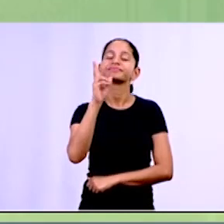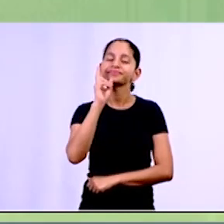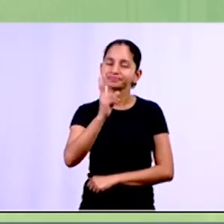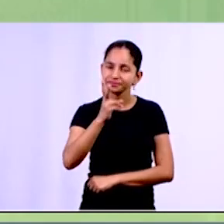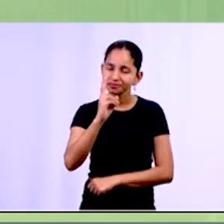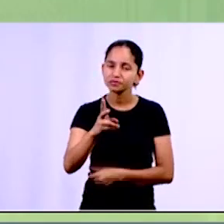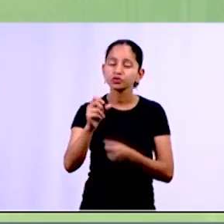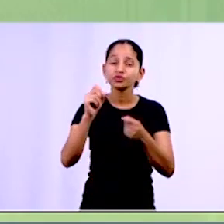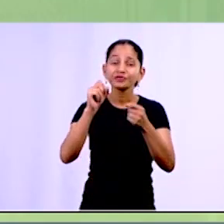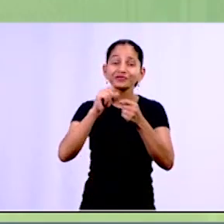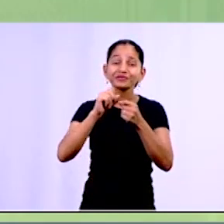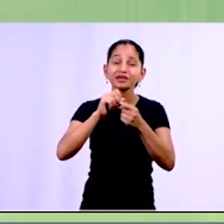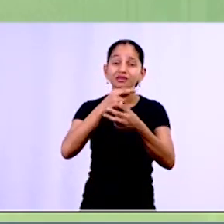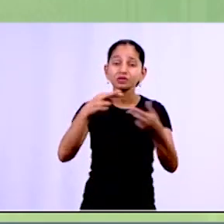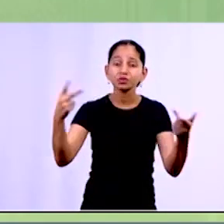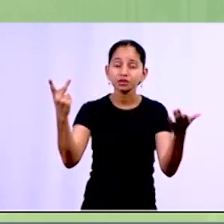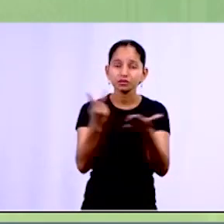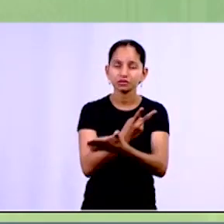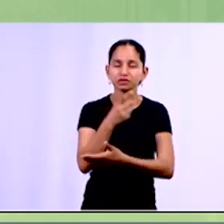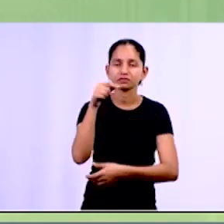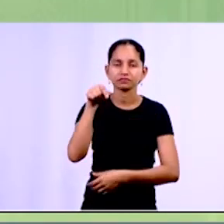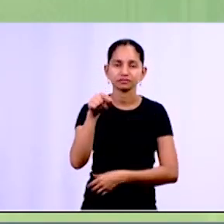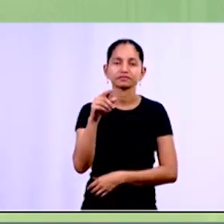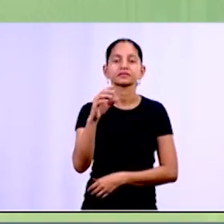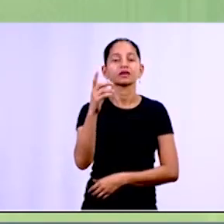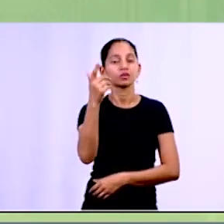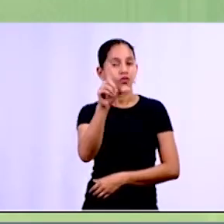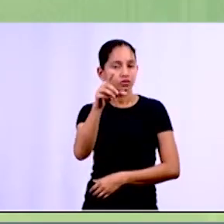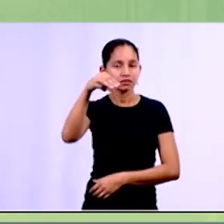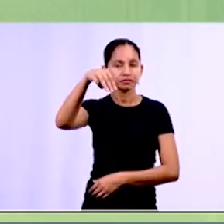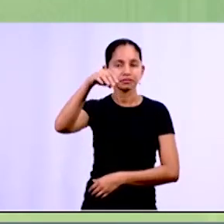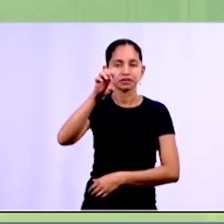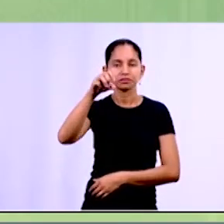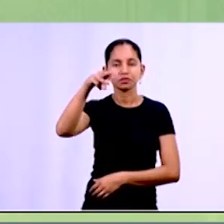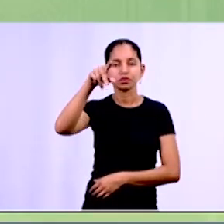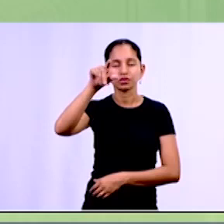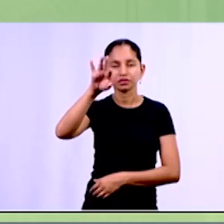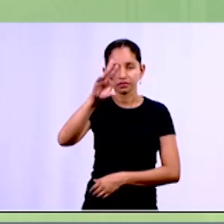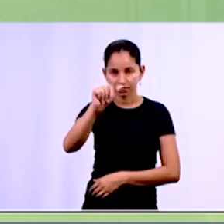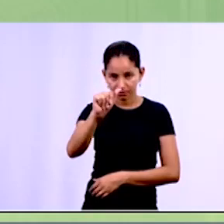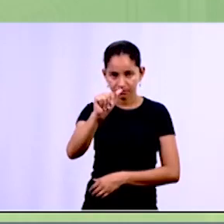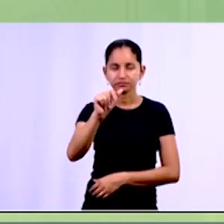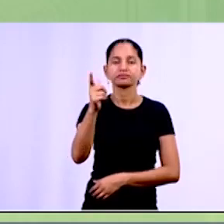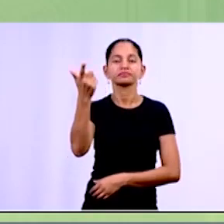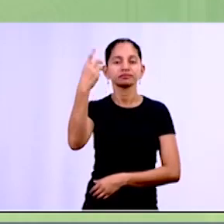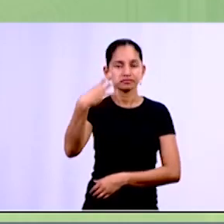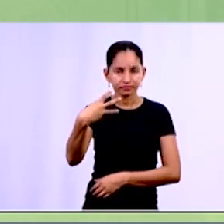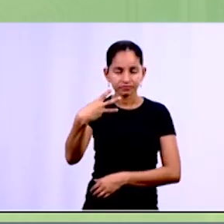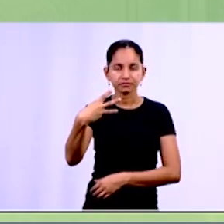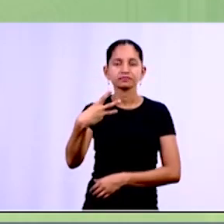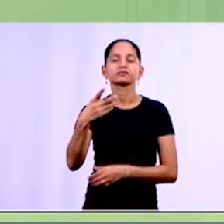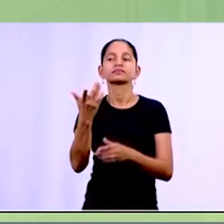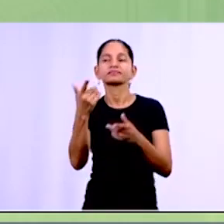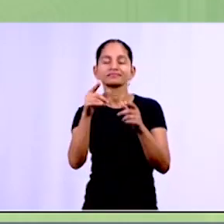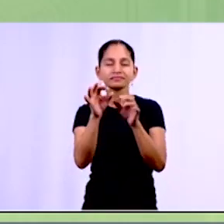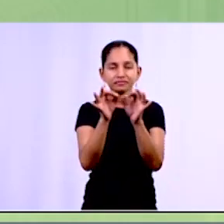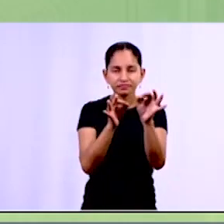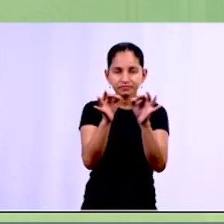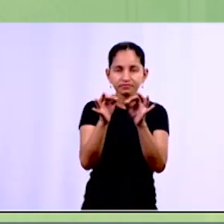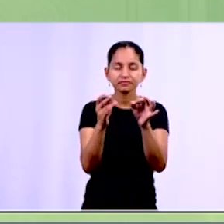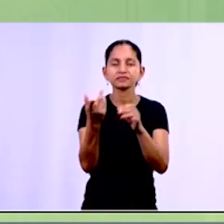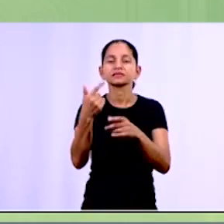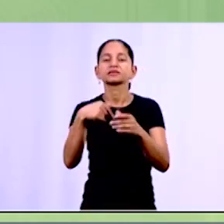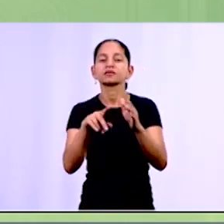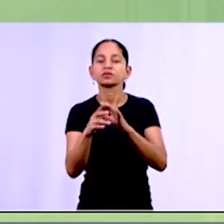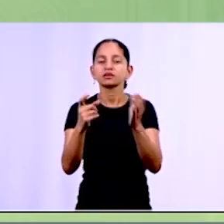de Processamento. Segunda parte, memória RAM. Terceira parte, unidade de armazenamento. Quarta parte, interface de